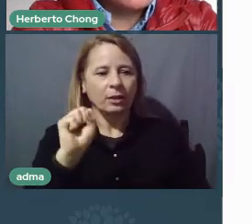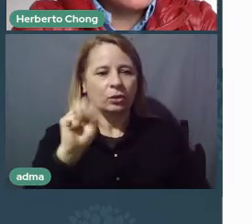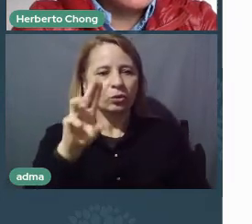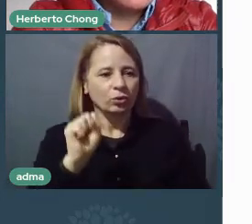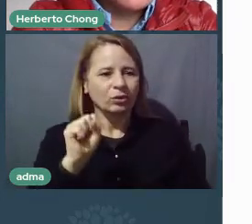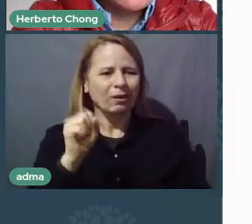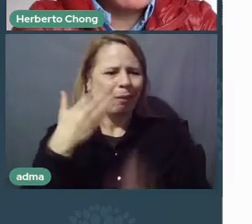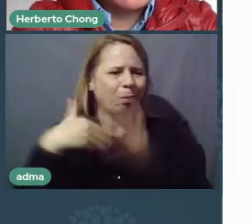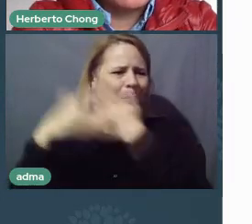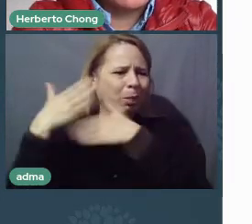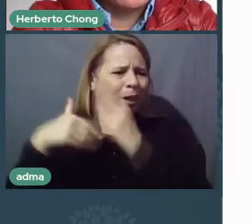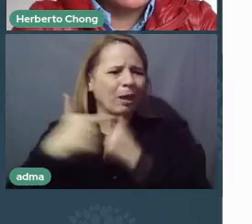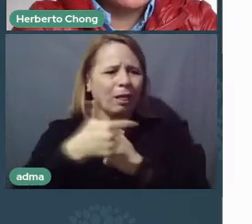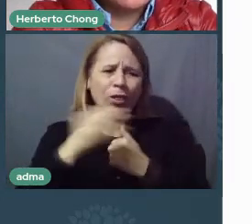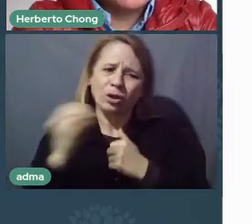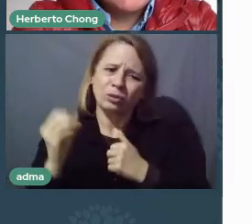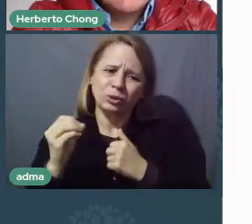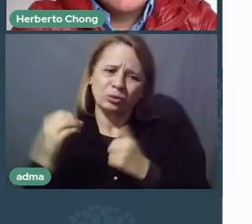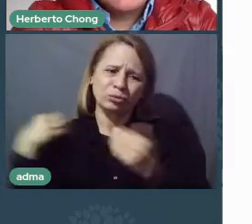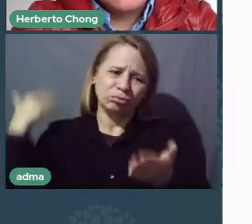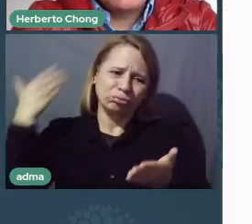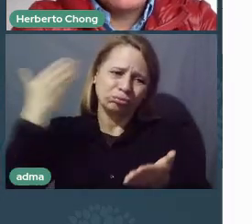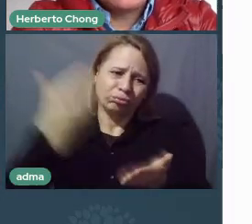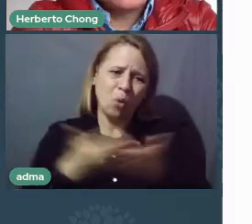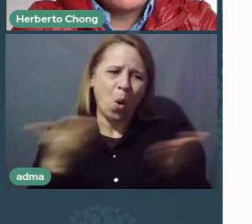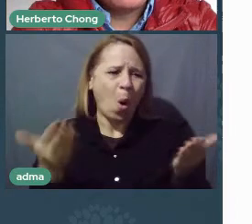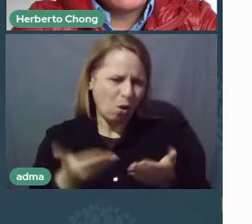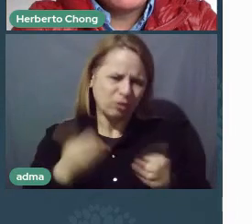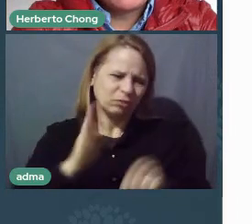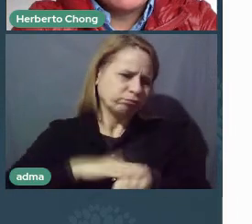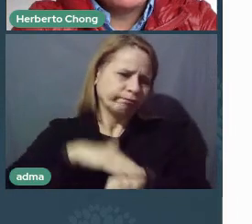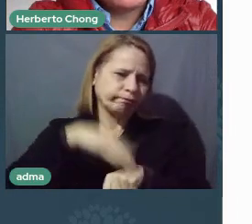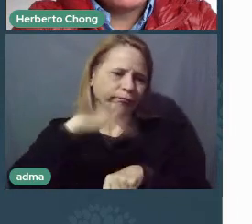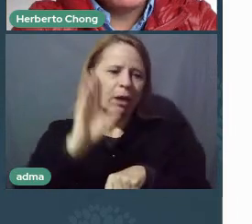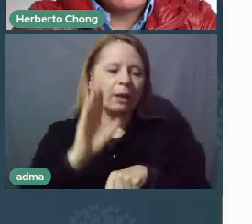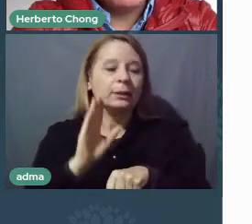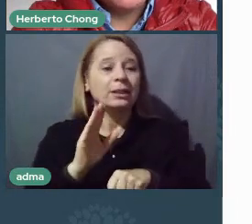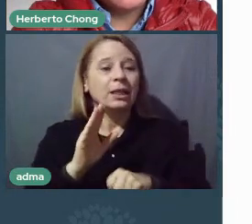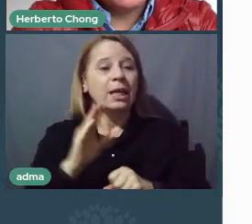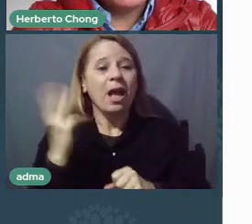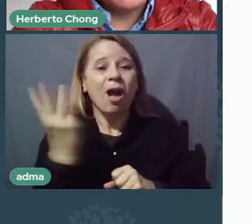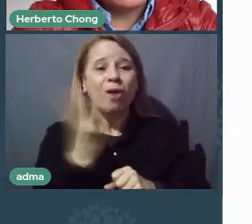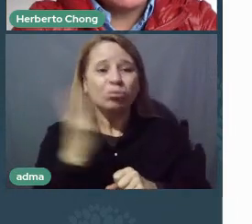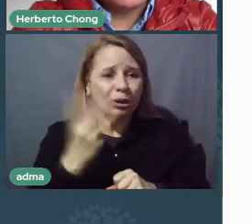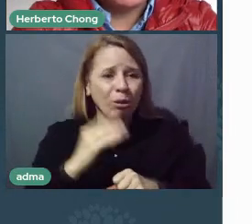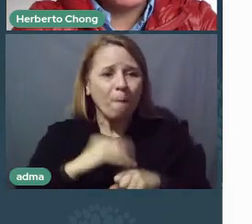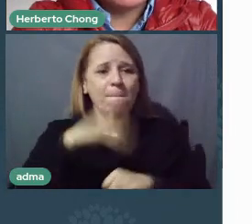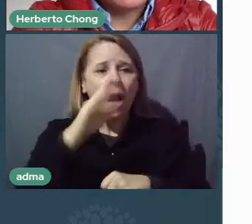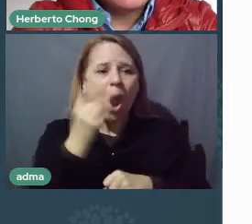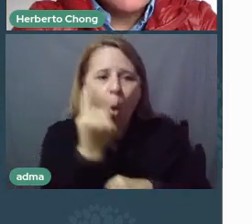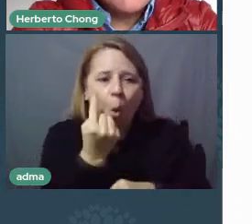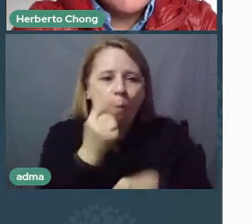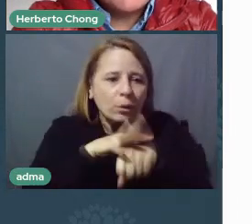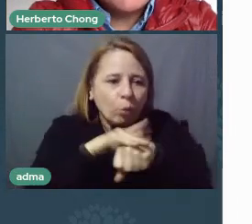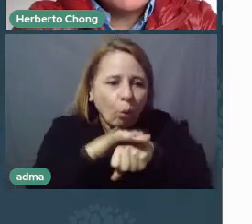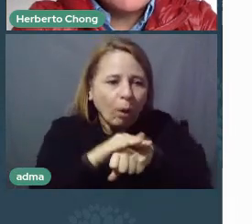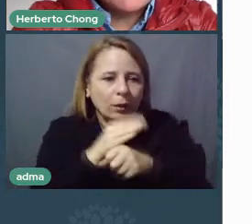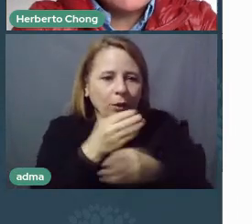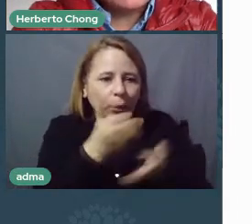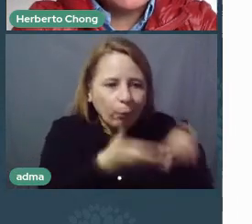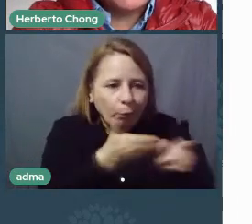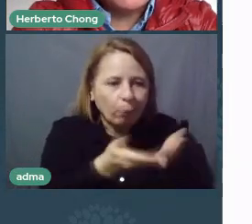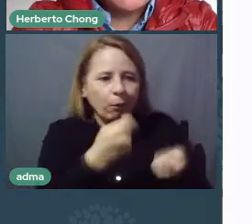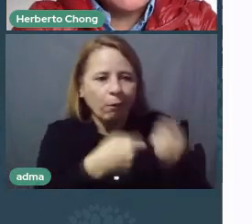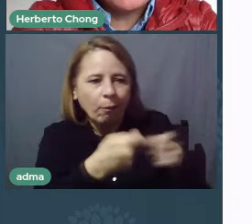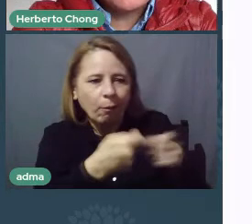sem dúvida esse número já é maior hoje, né? Ele é o terceiro maior gasto com uma única doença, e é a